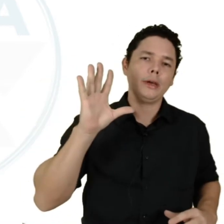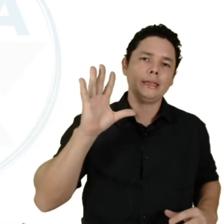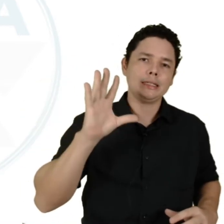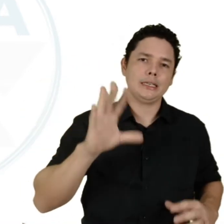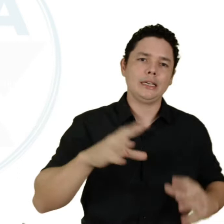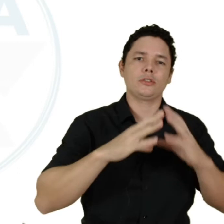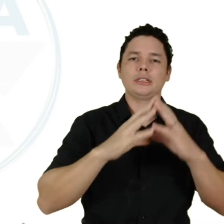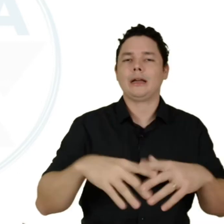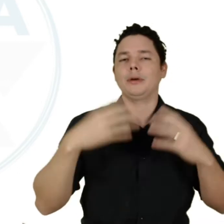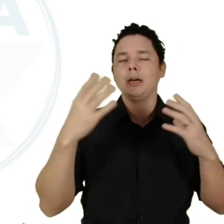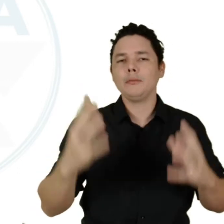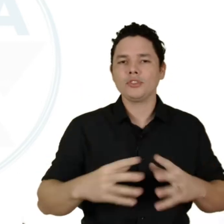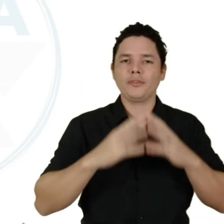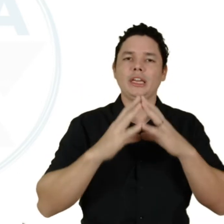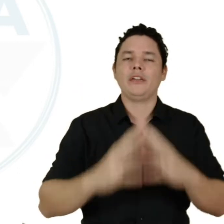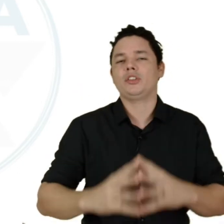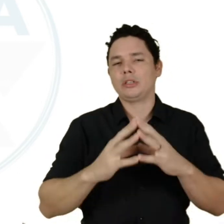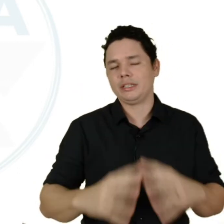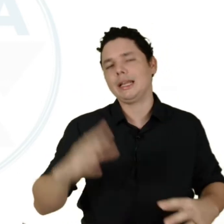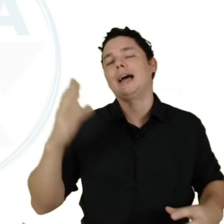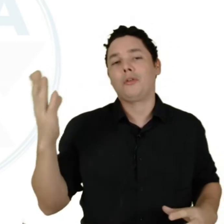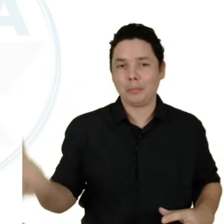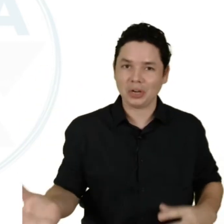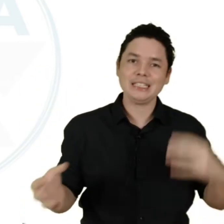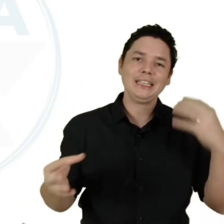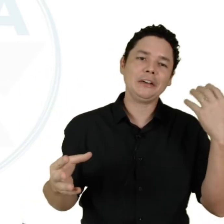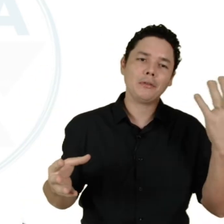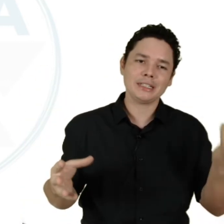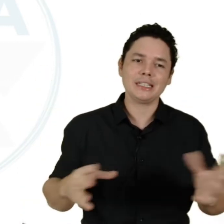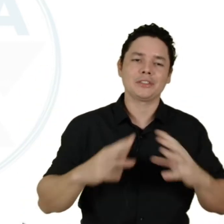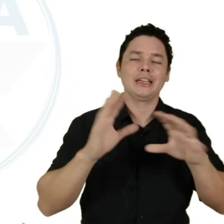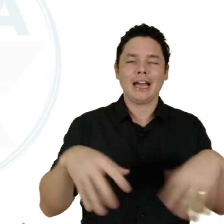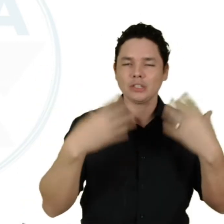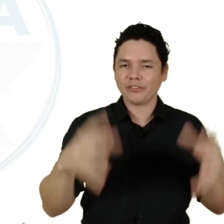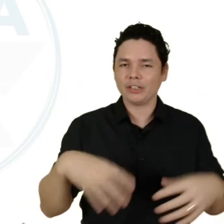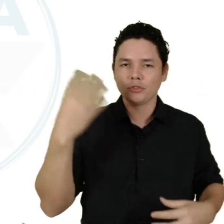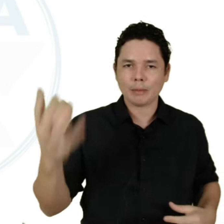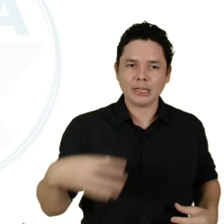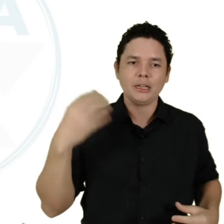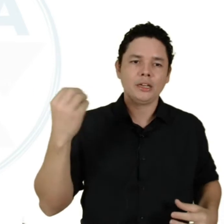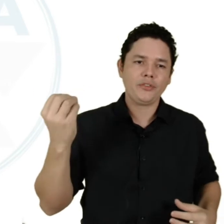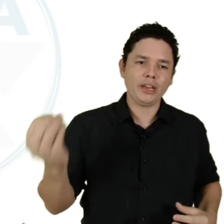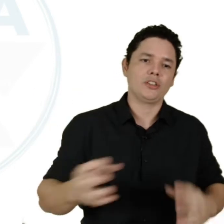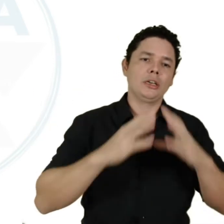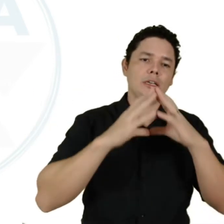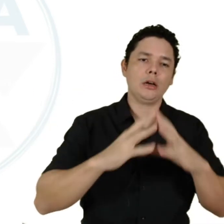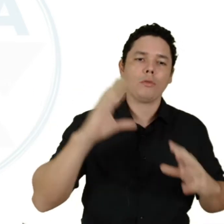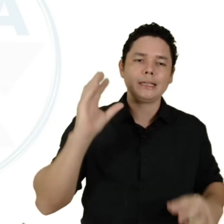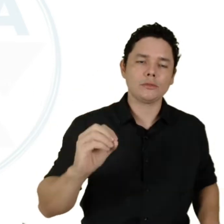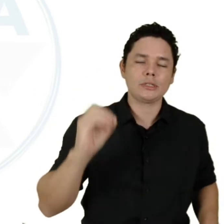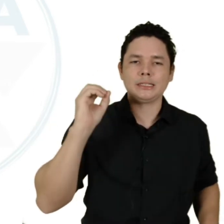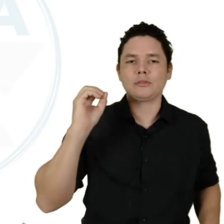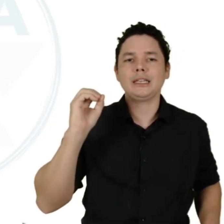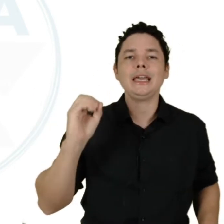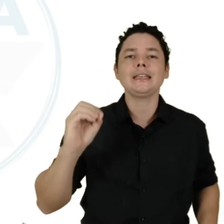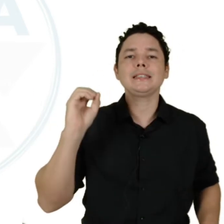o exercício. Nós acabamos de ver que a investidura vai se dar com a posse e com o exercício. Aí só está falando de uma maneira diferente. Então, quais